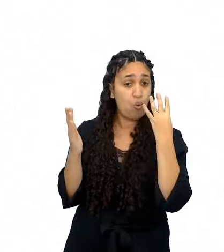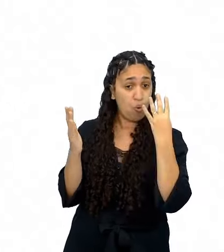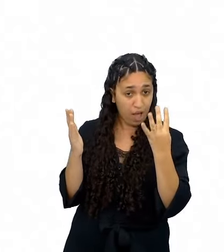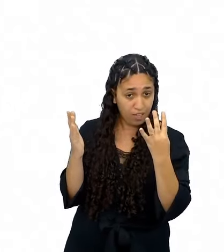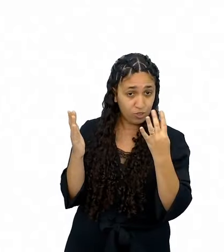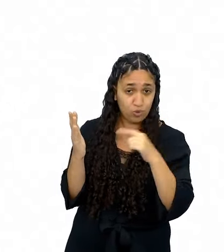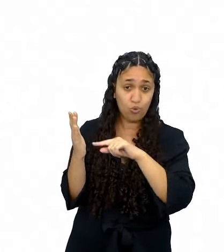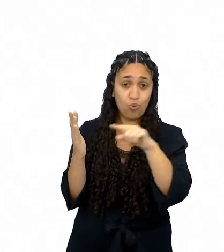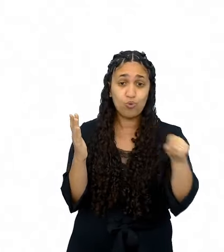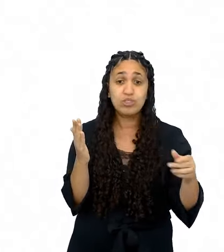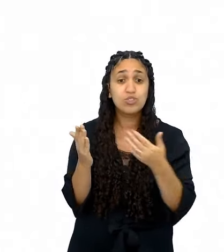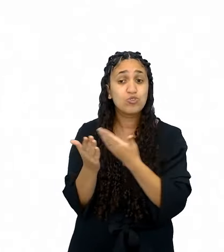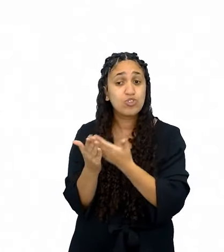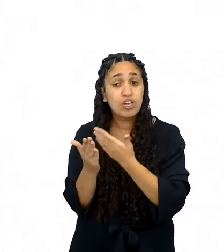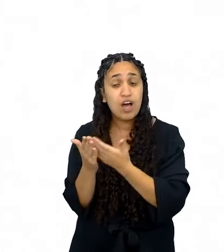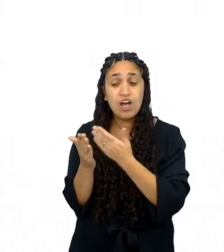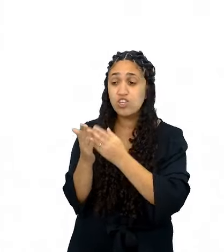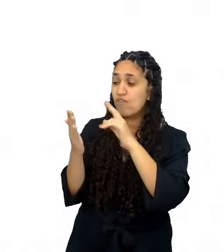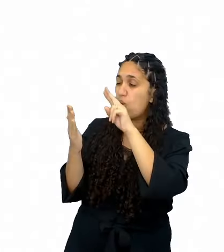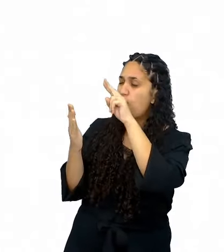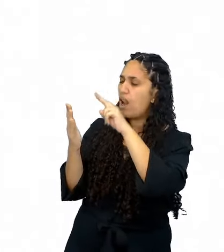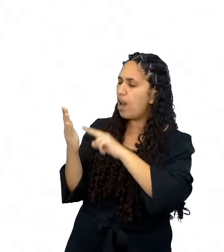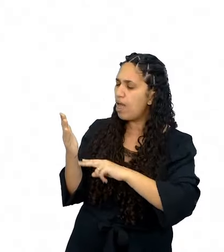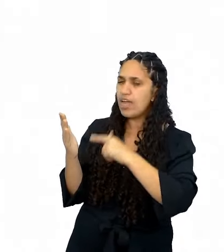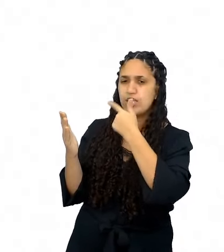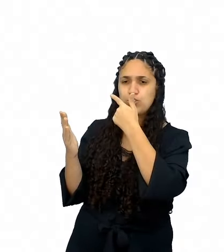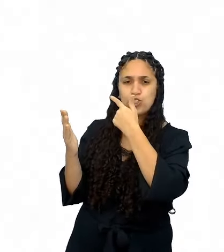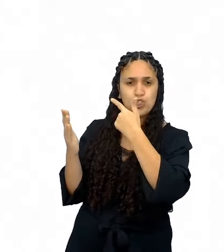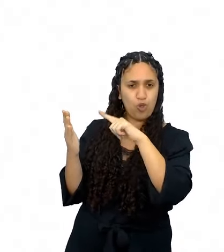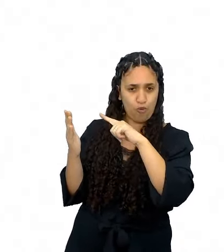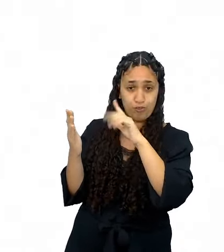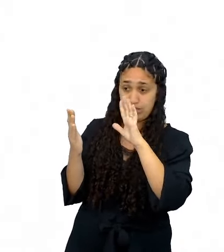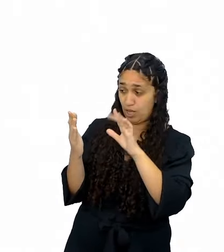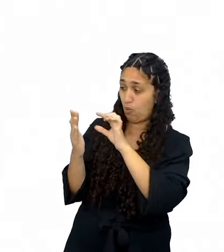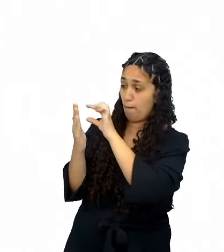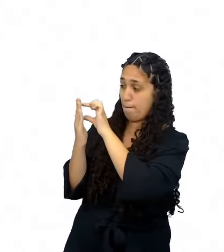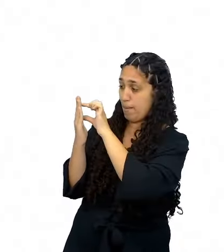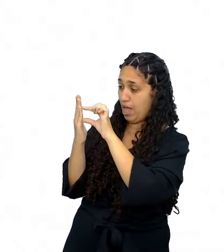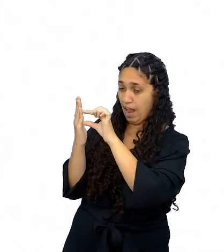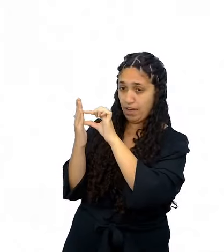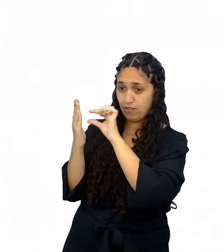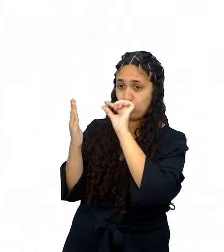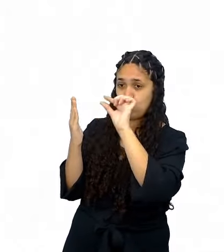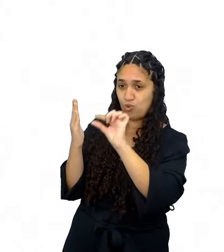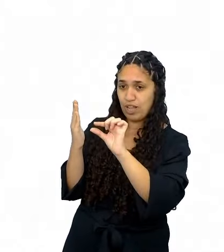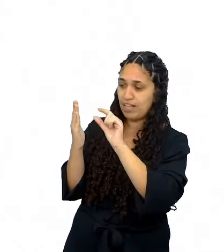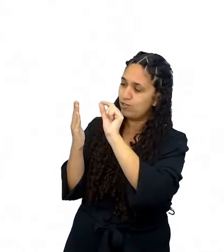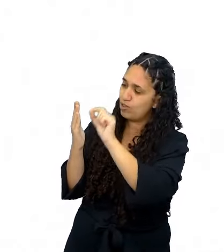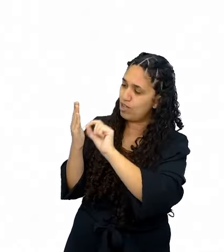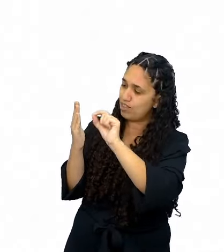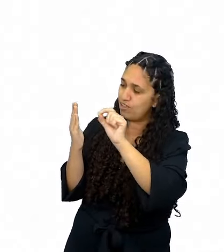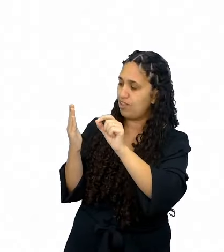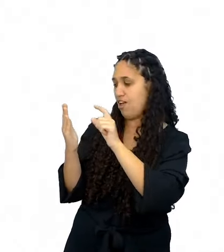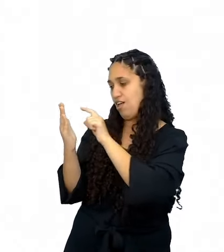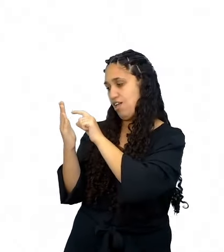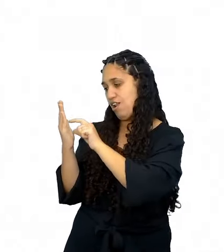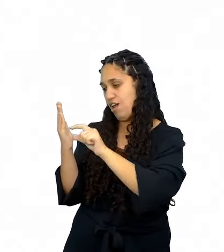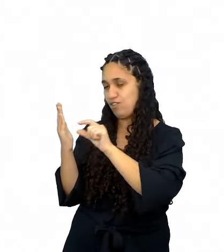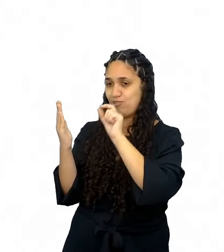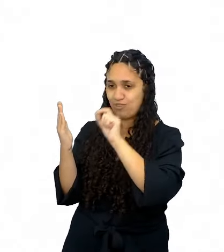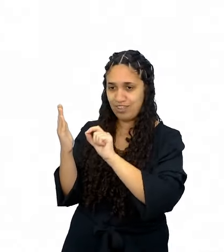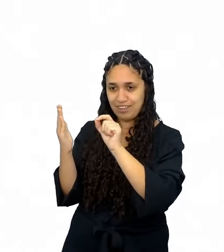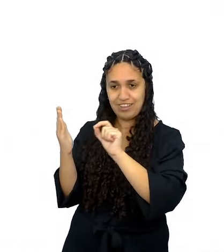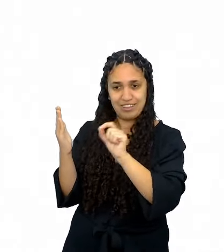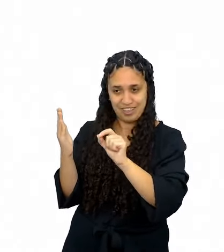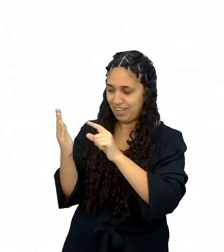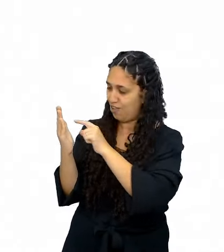principal. Ao fazer isso, já tem que se cuidar de como se registram essas informações, pois elas serão